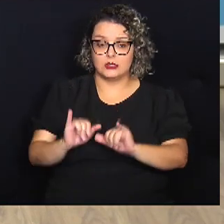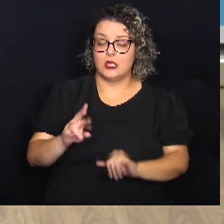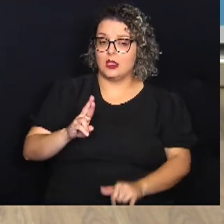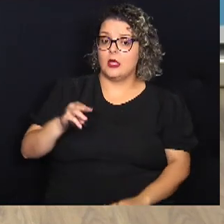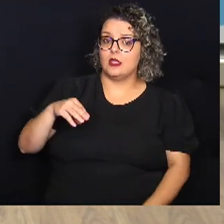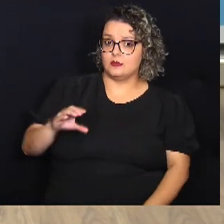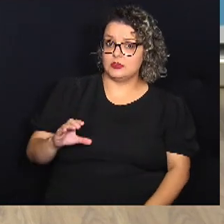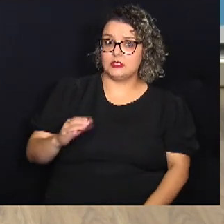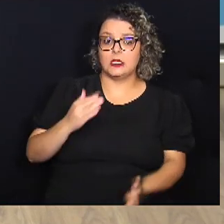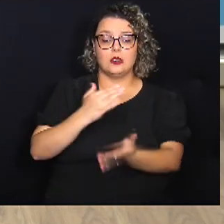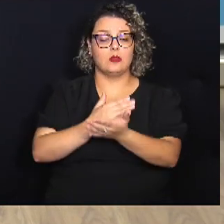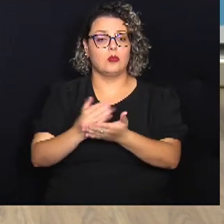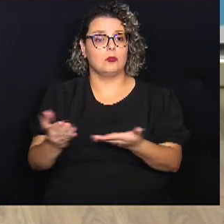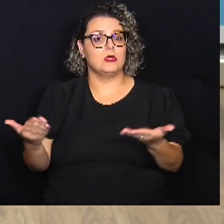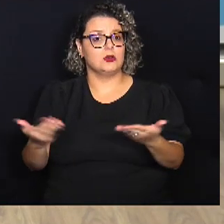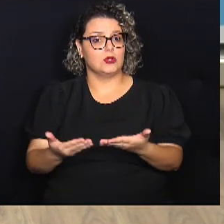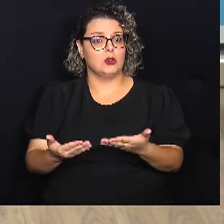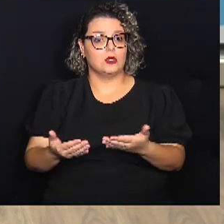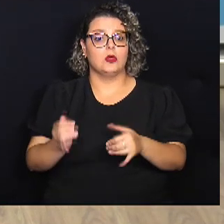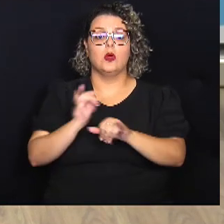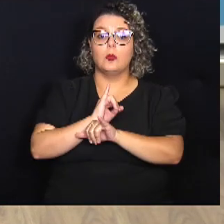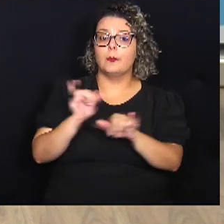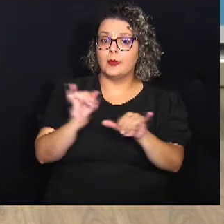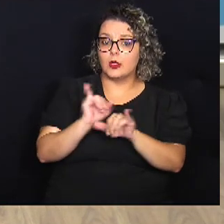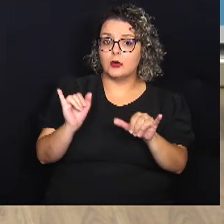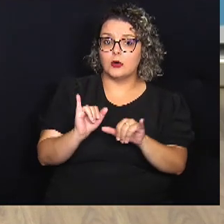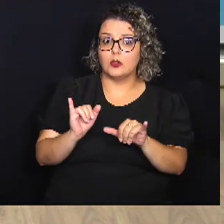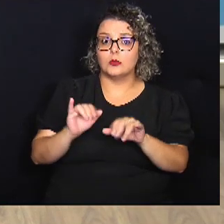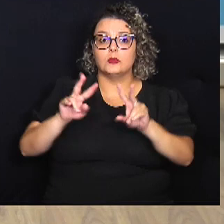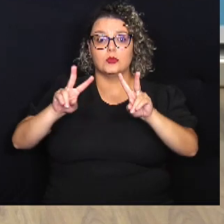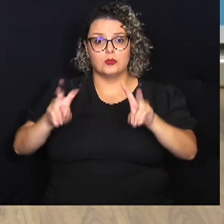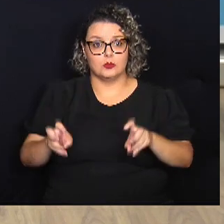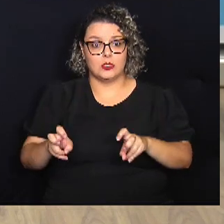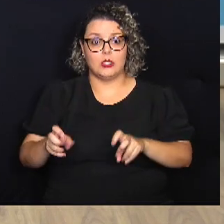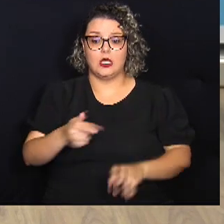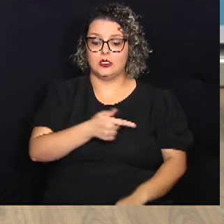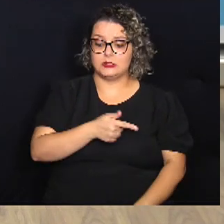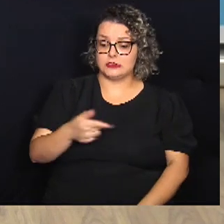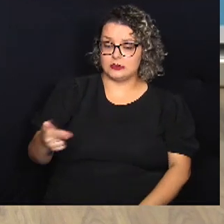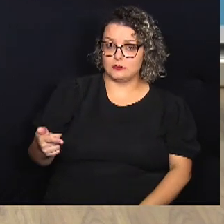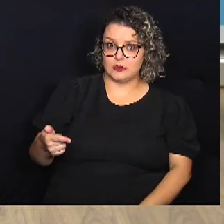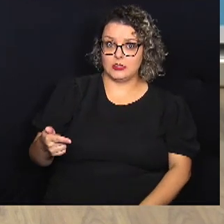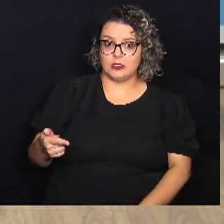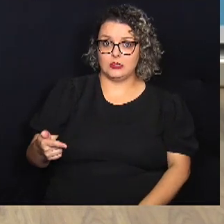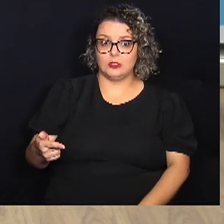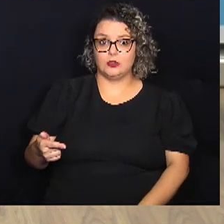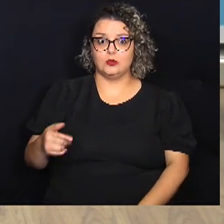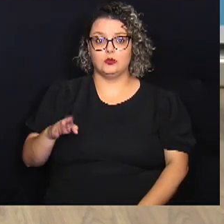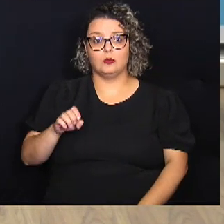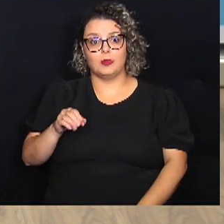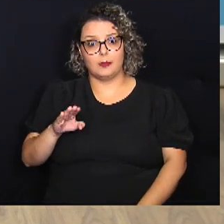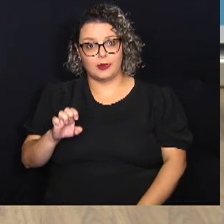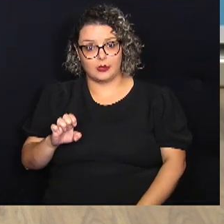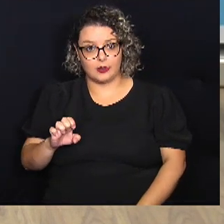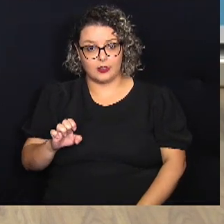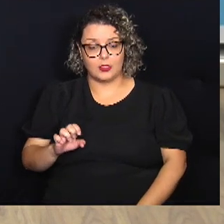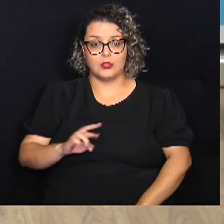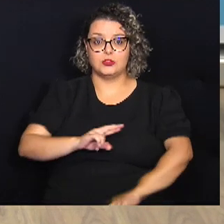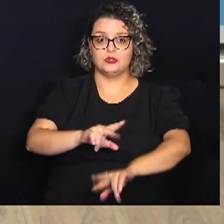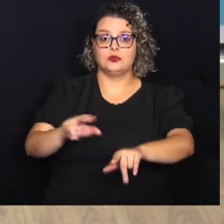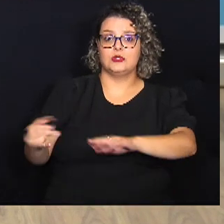eu começo aqui dando uma notícia, gente, sobre a Semana do Bebê, porque diferentes